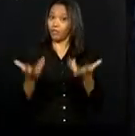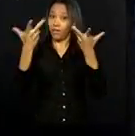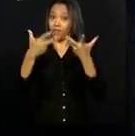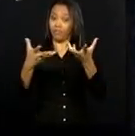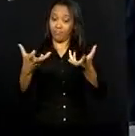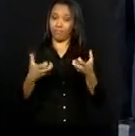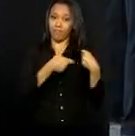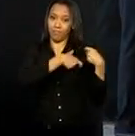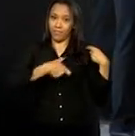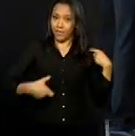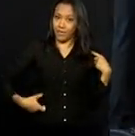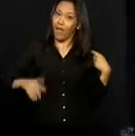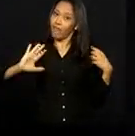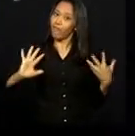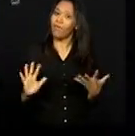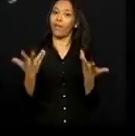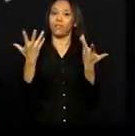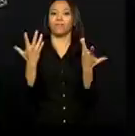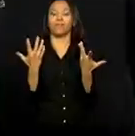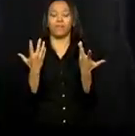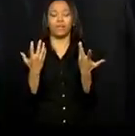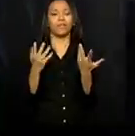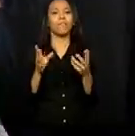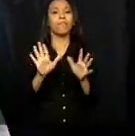cidadãos, seja também um momento